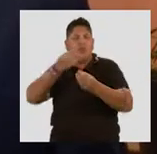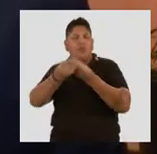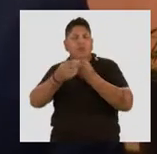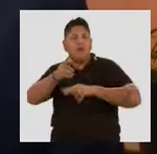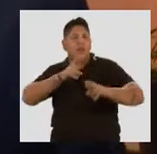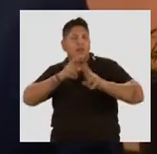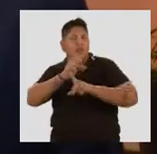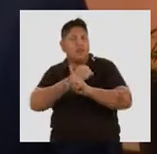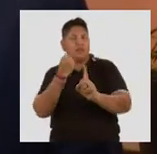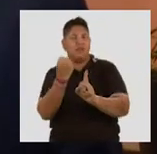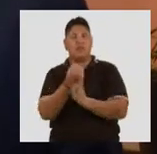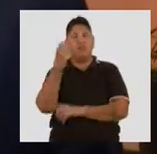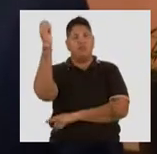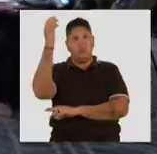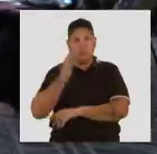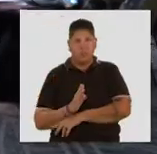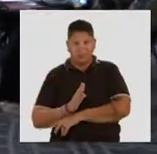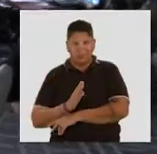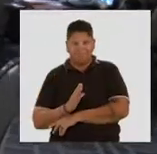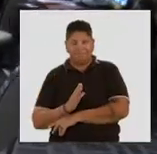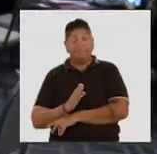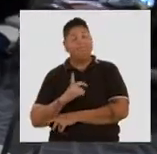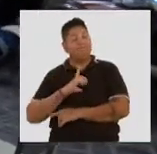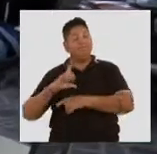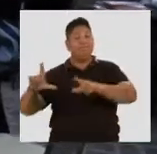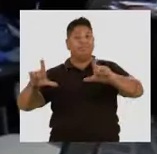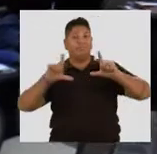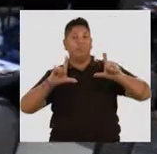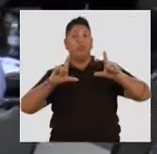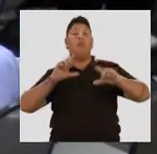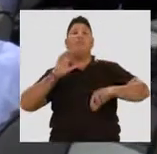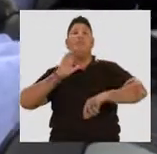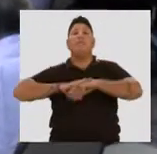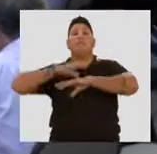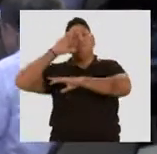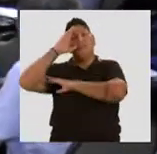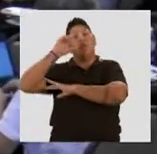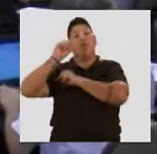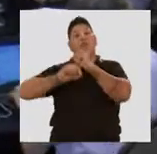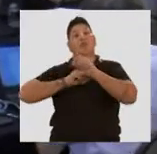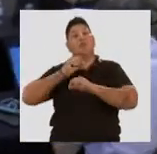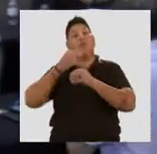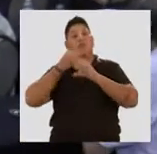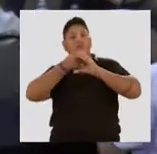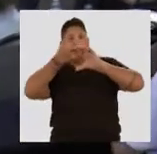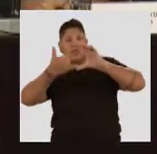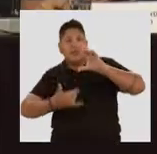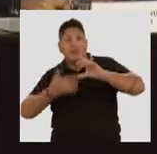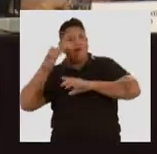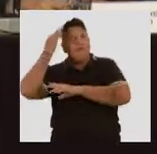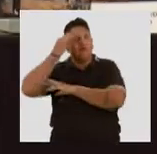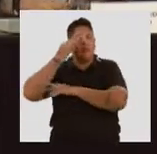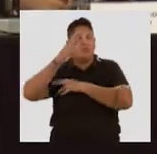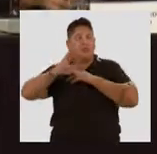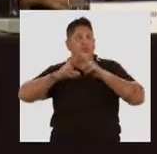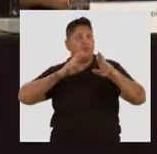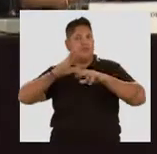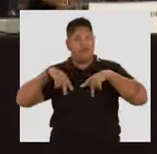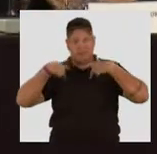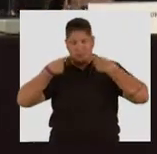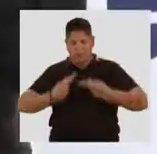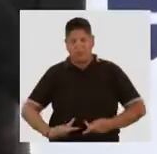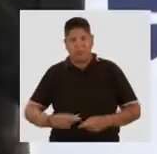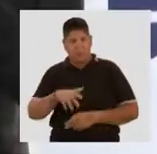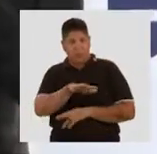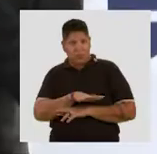e das relações sociais hoje no Brasil. Entre os painéis, destaque para as discussões sobre os aspectos filosóficos do relacionamento